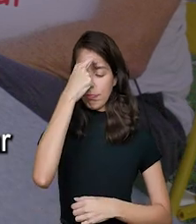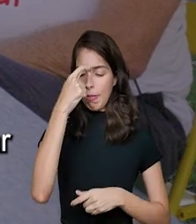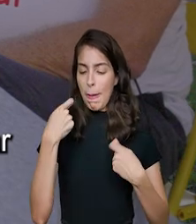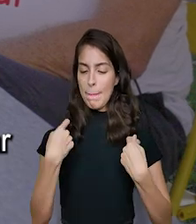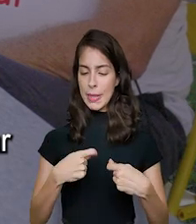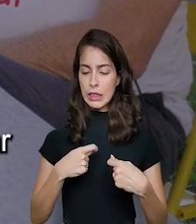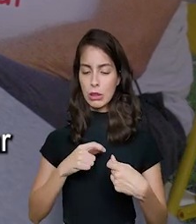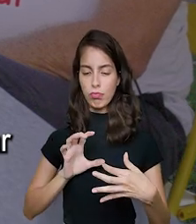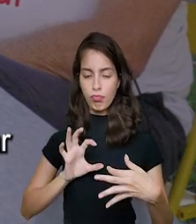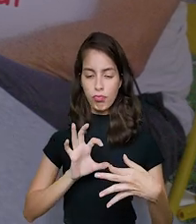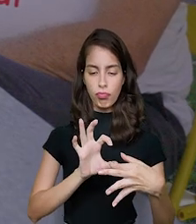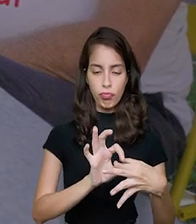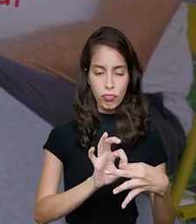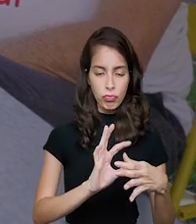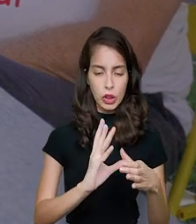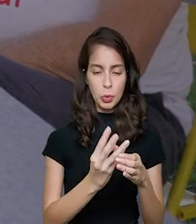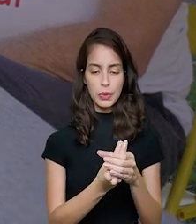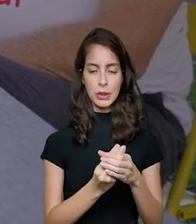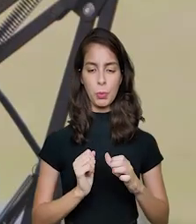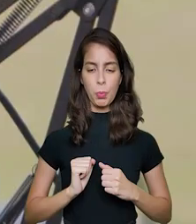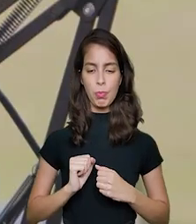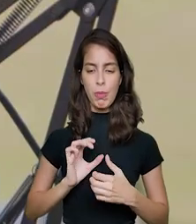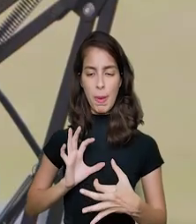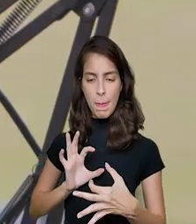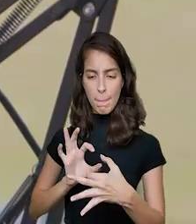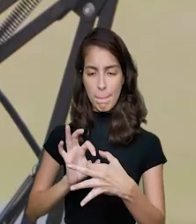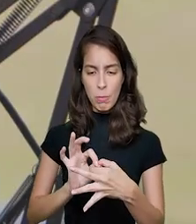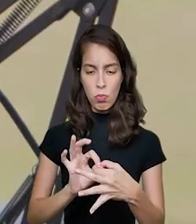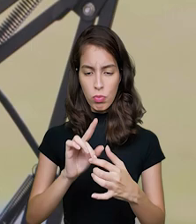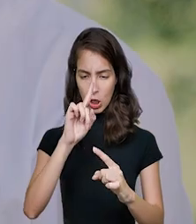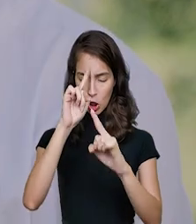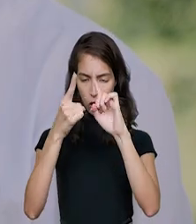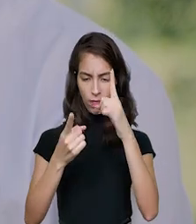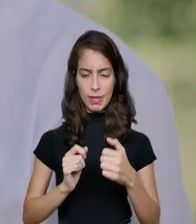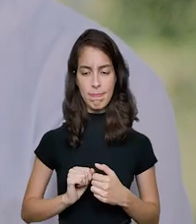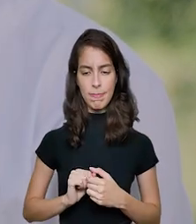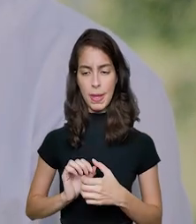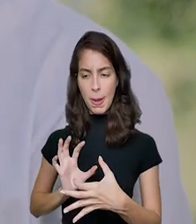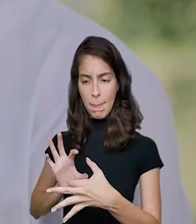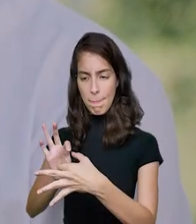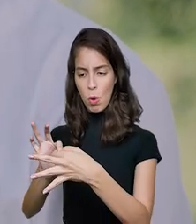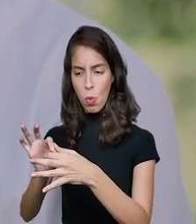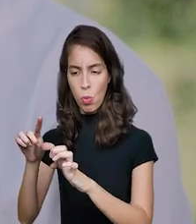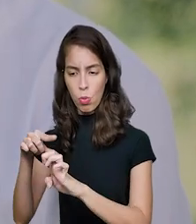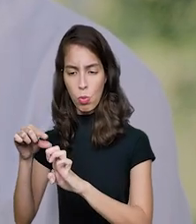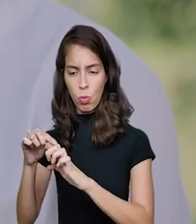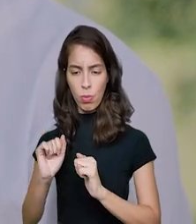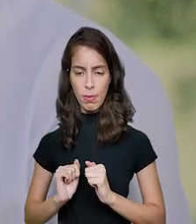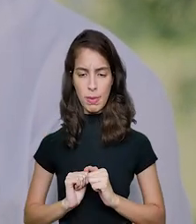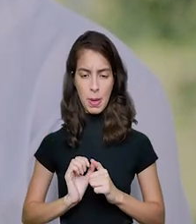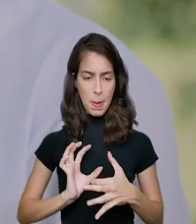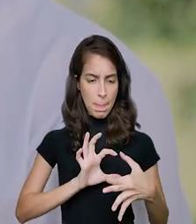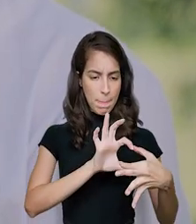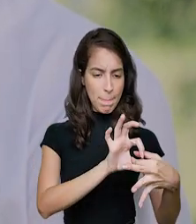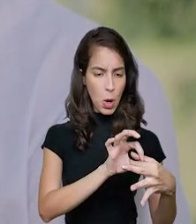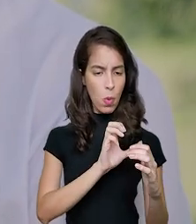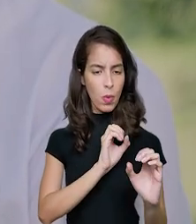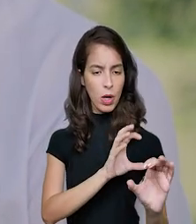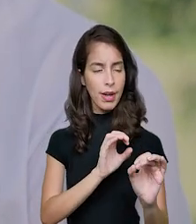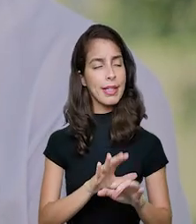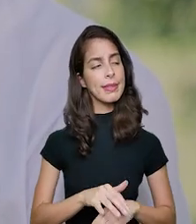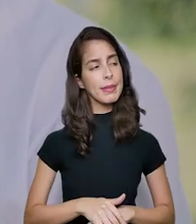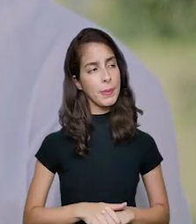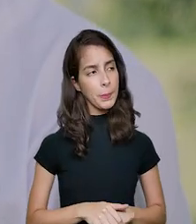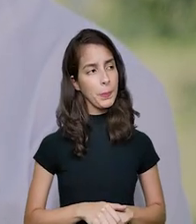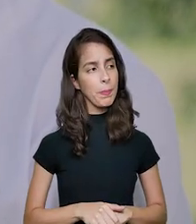tripé né então assim o que eu penso eh como na aqui na condição de reitor nesse